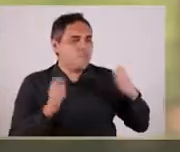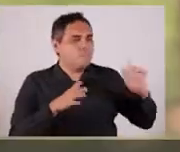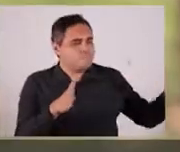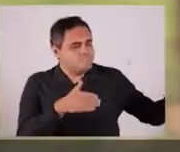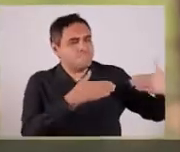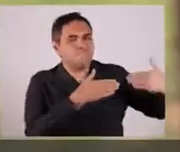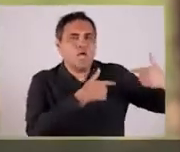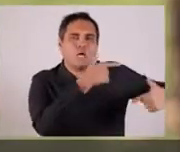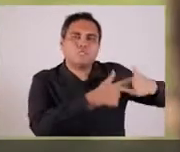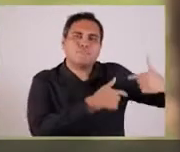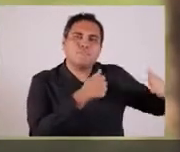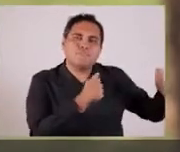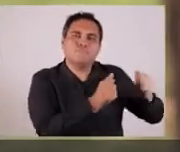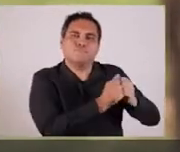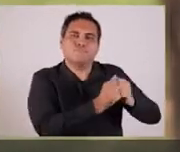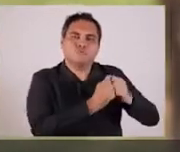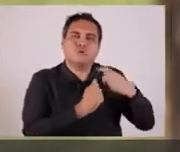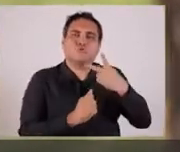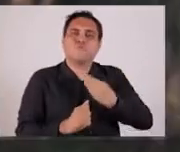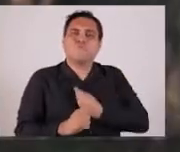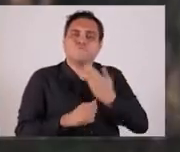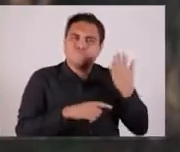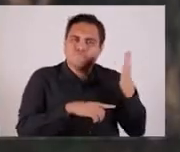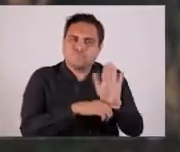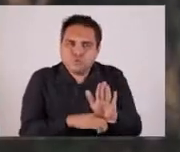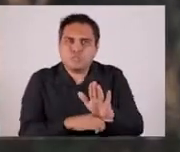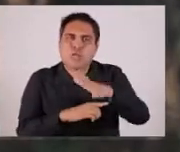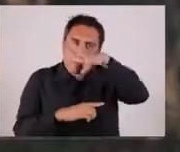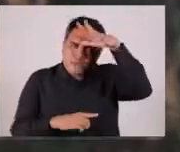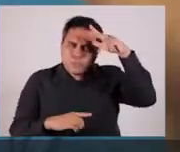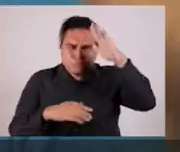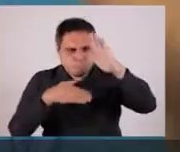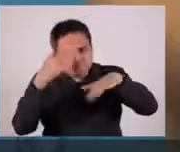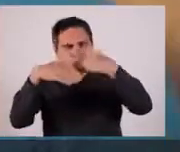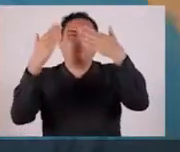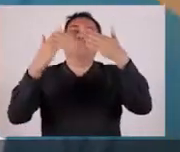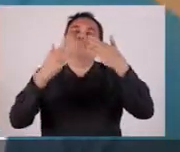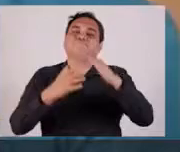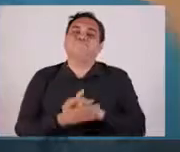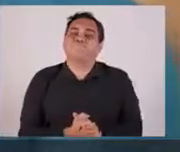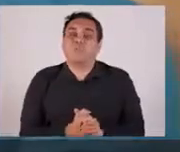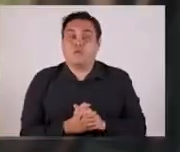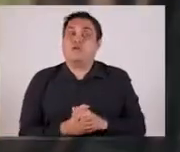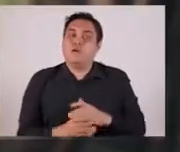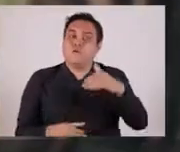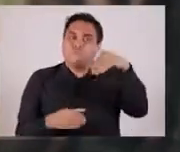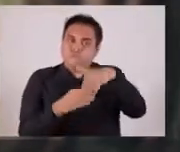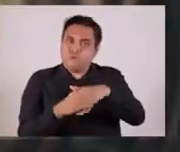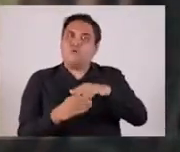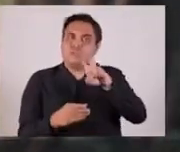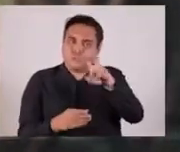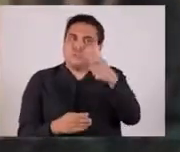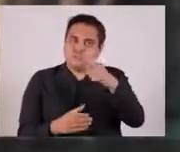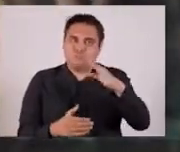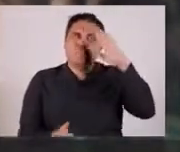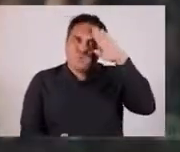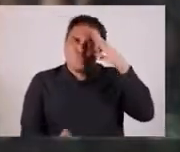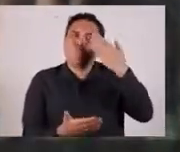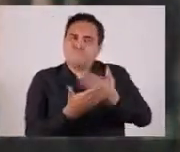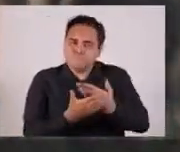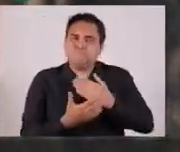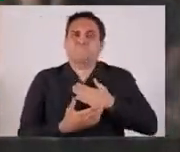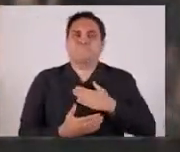Menezes. Juntos, vamos trabalhar para melhorar a sua vida e fazer de Manaus uma grande cidade para se viver. Confie